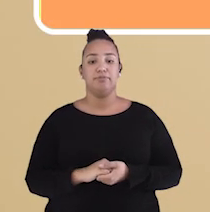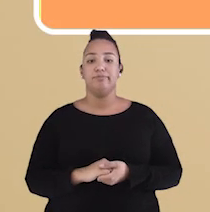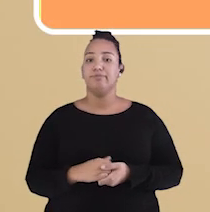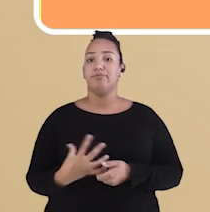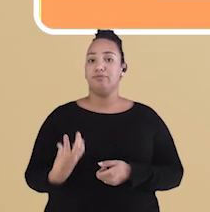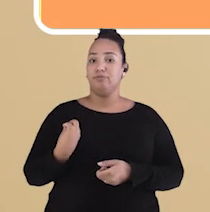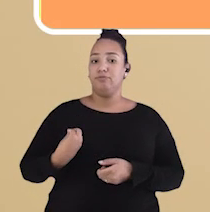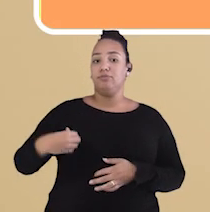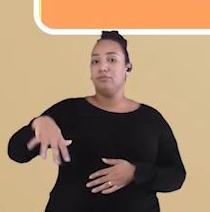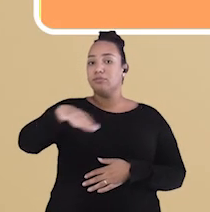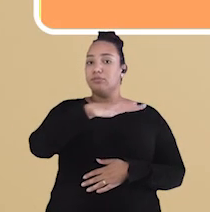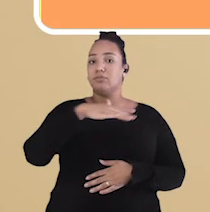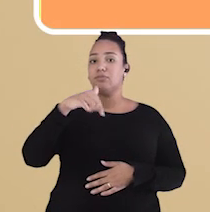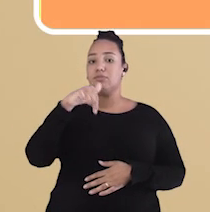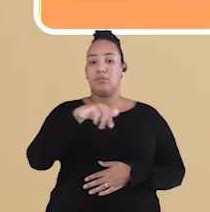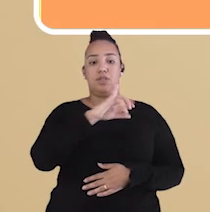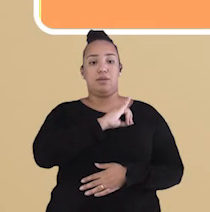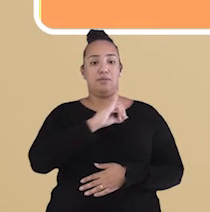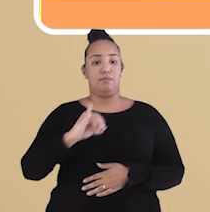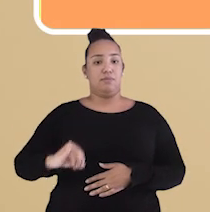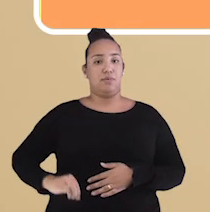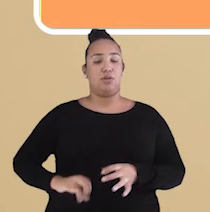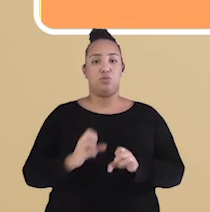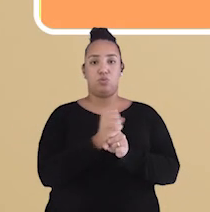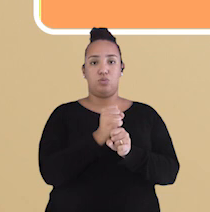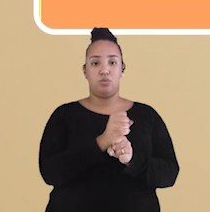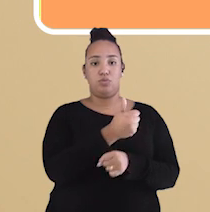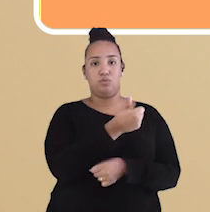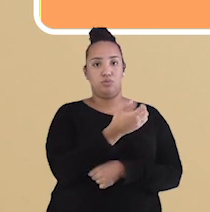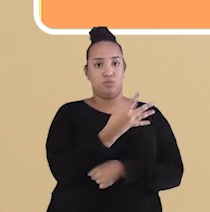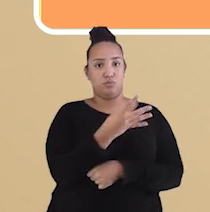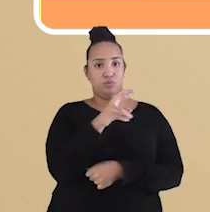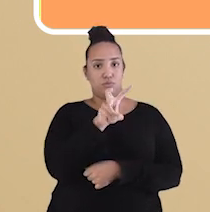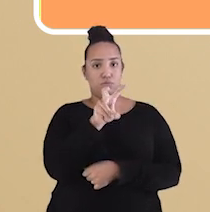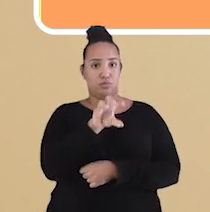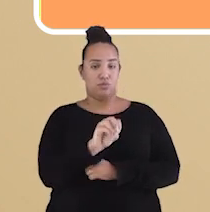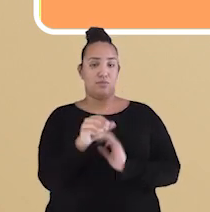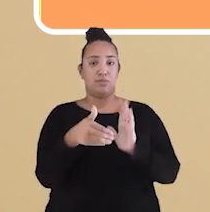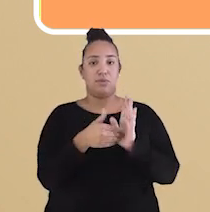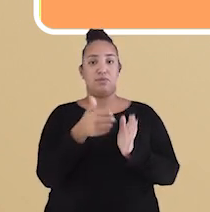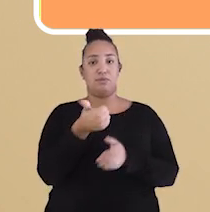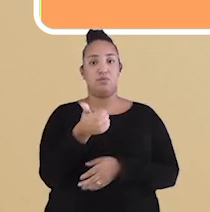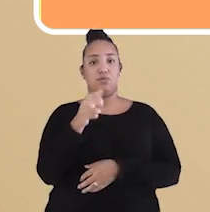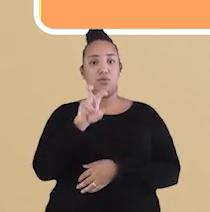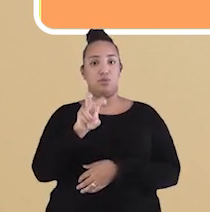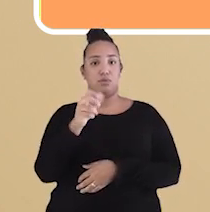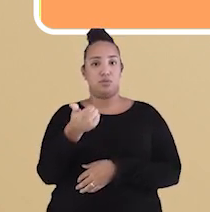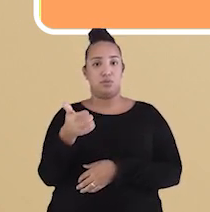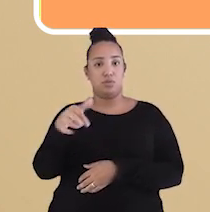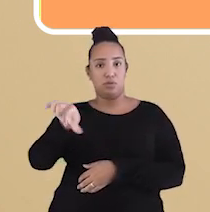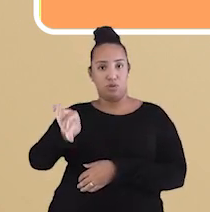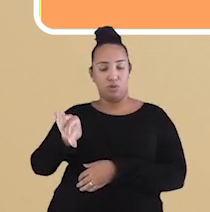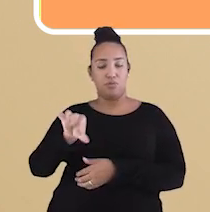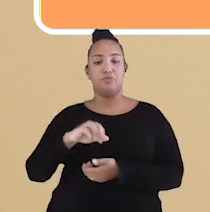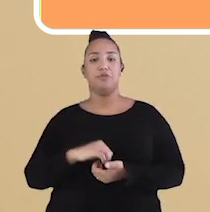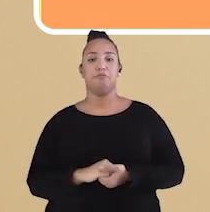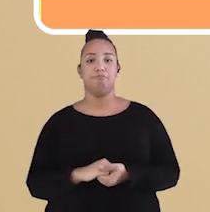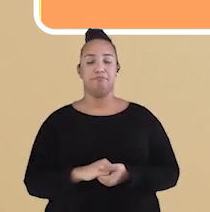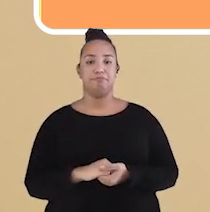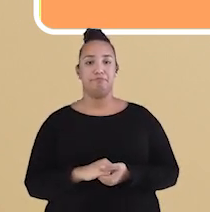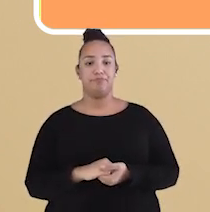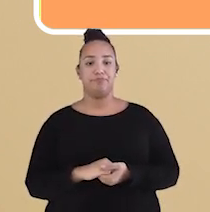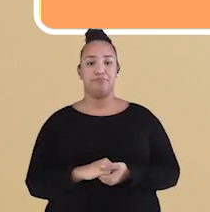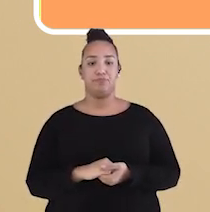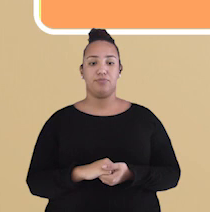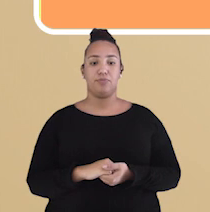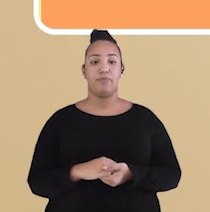nessa região como império entre os anos de 1450 a 1519.